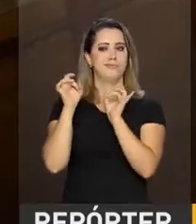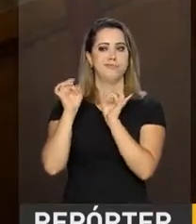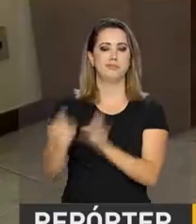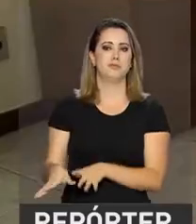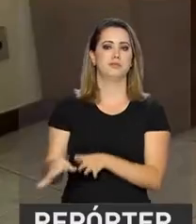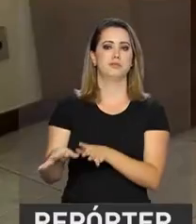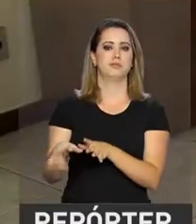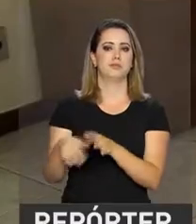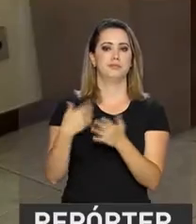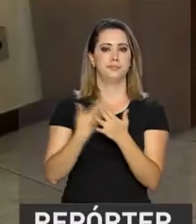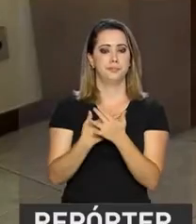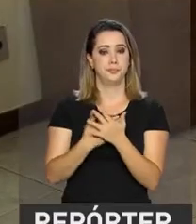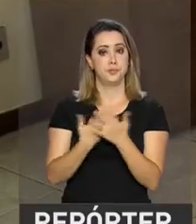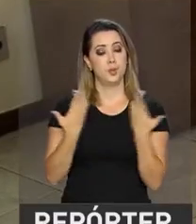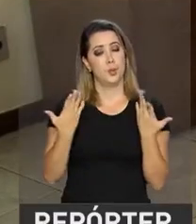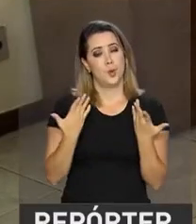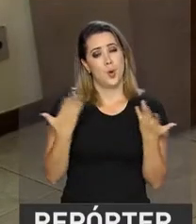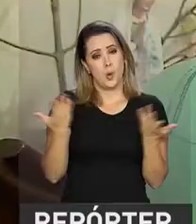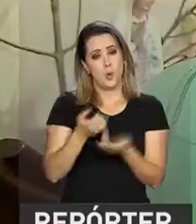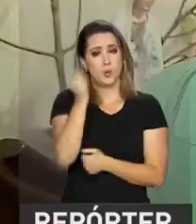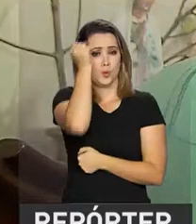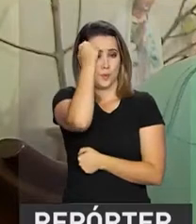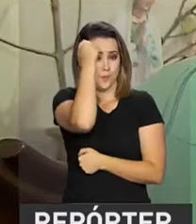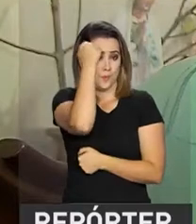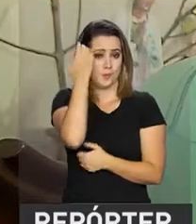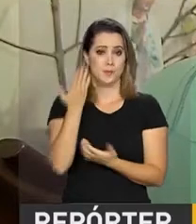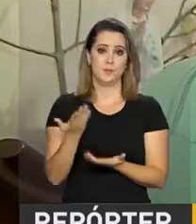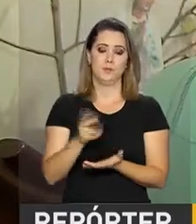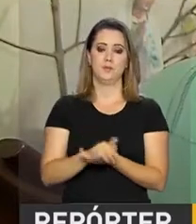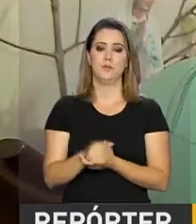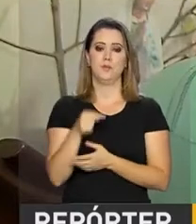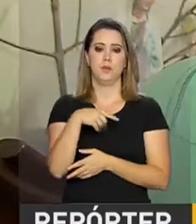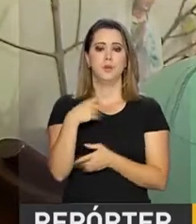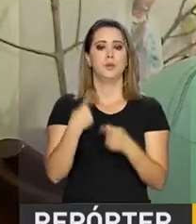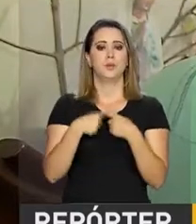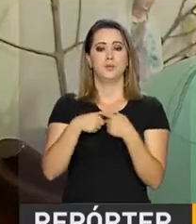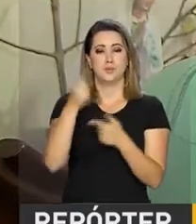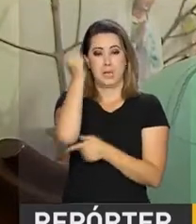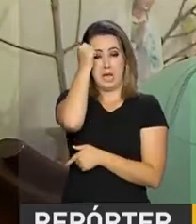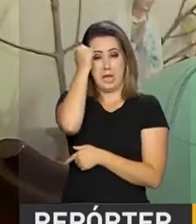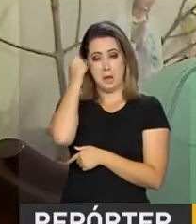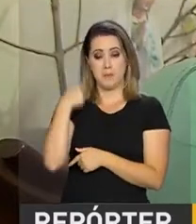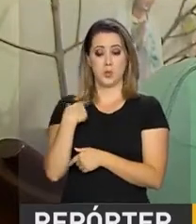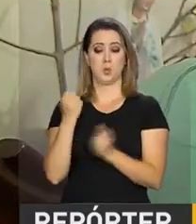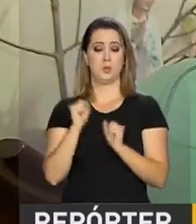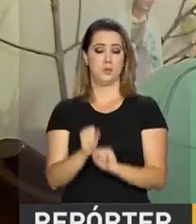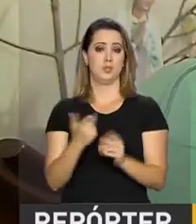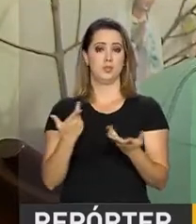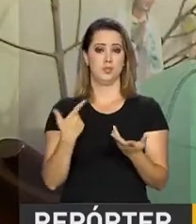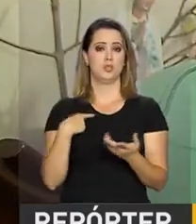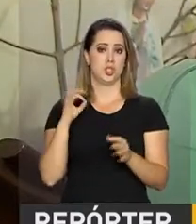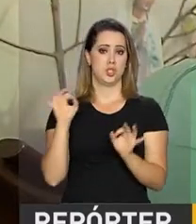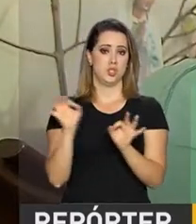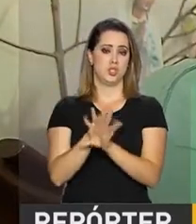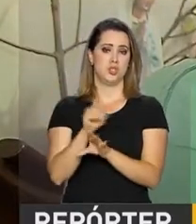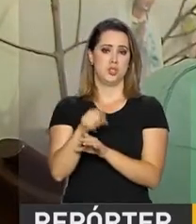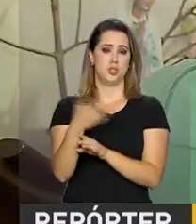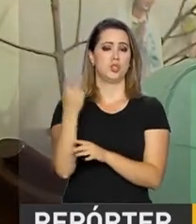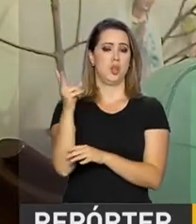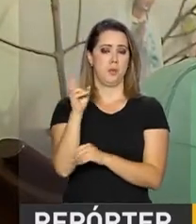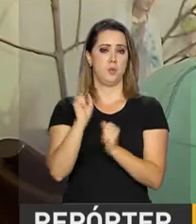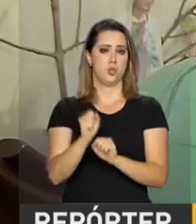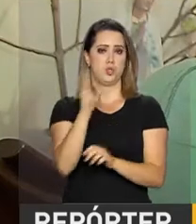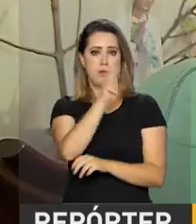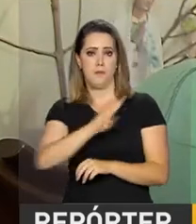estudar hoje ele se diz arrependido me arrependo pelo fato de eu poder ter já feito vestibular